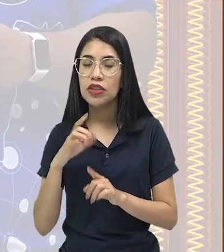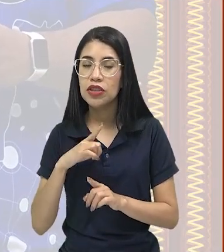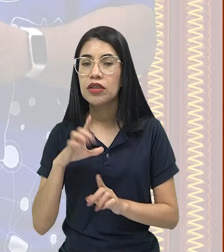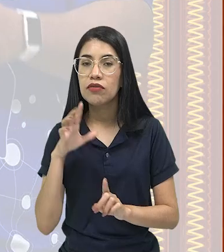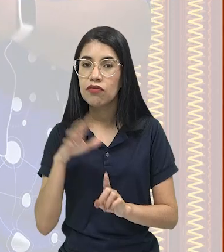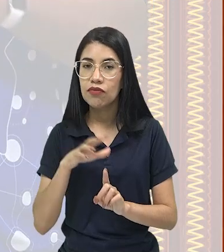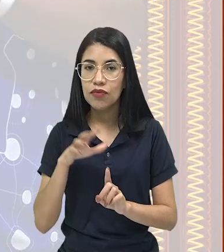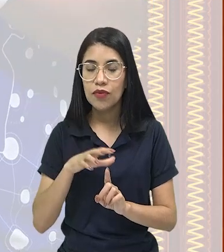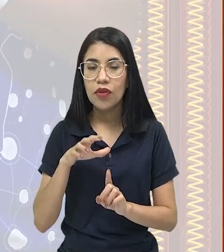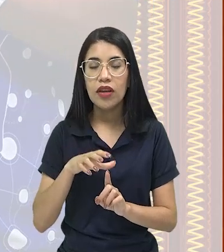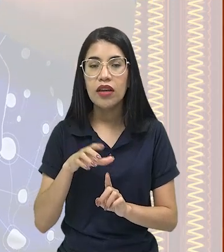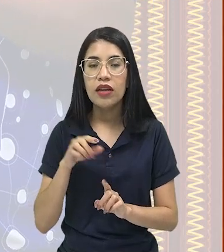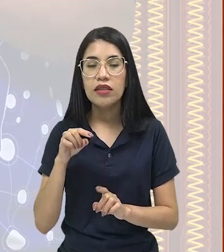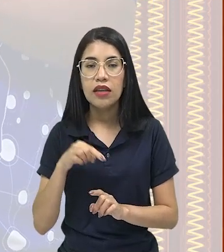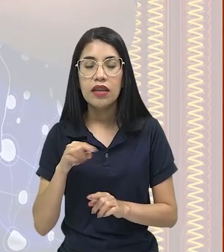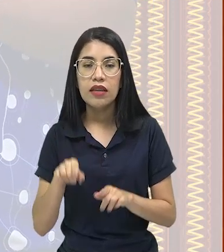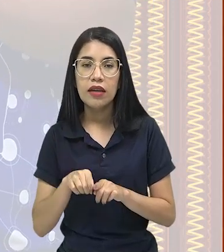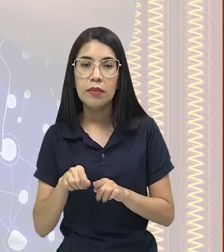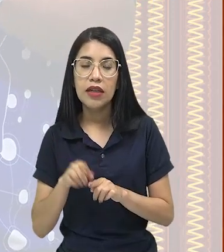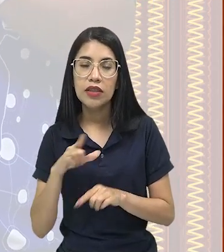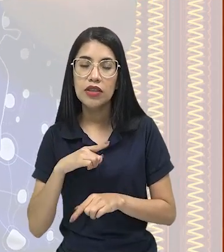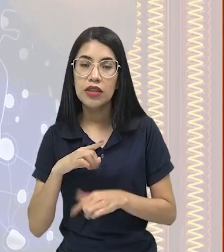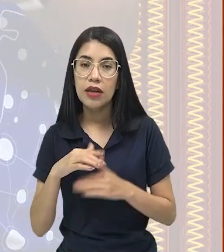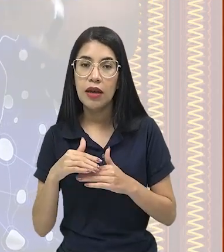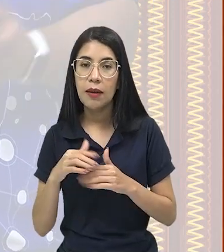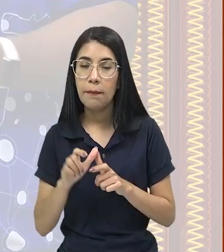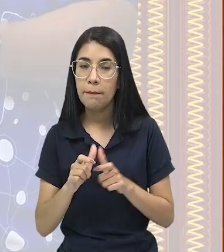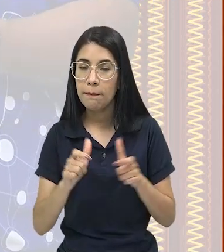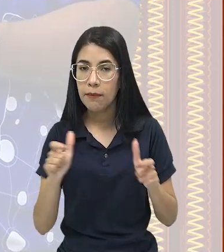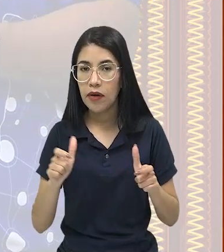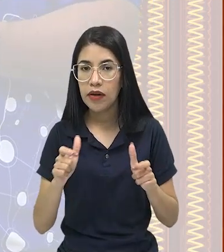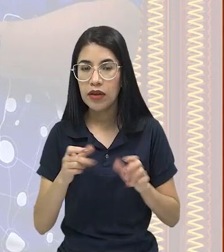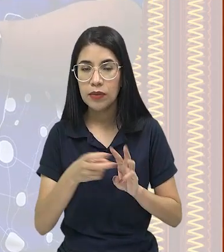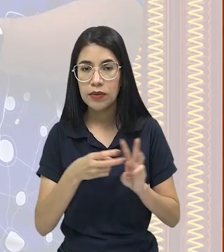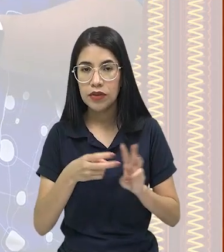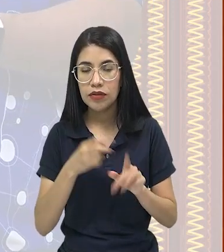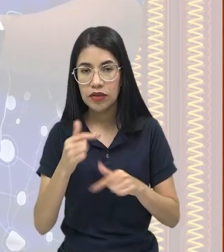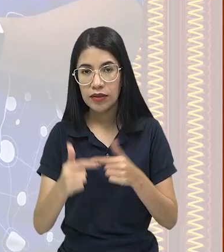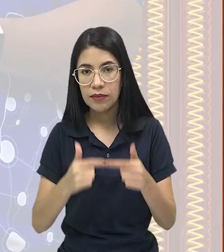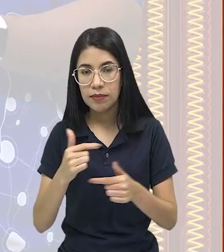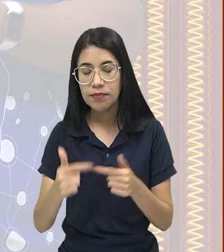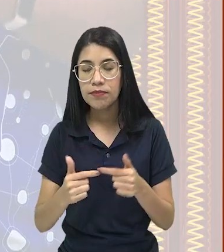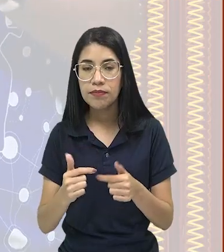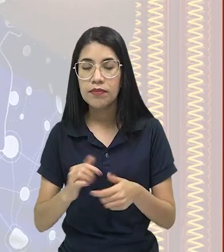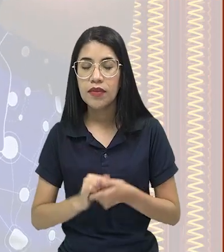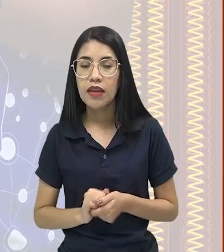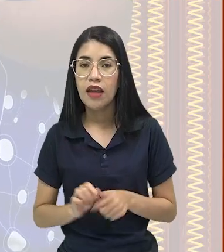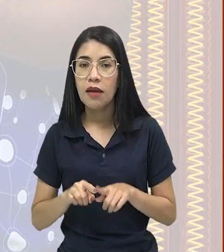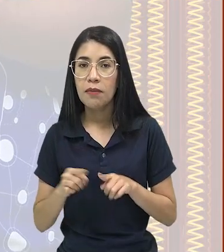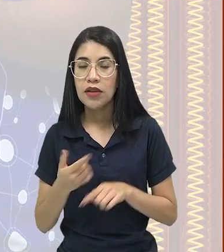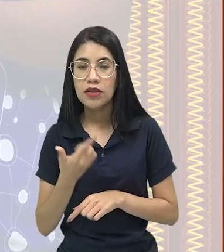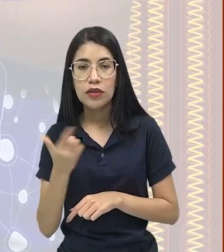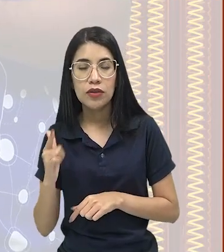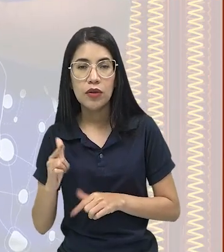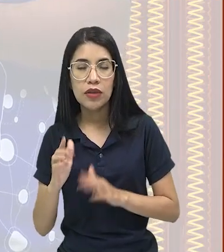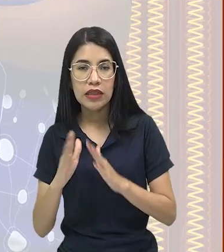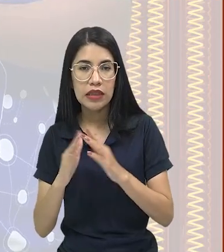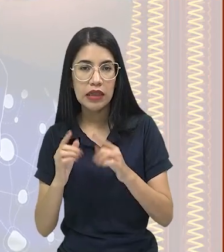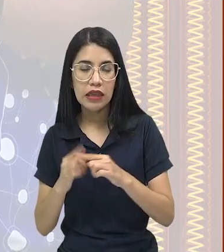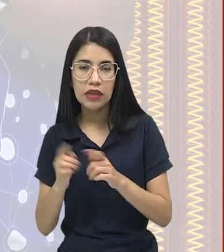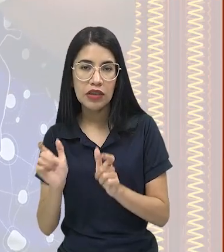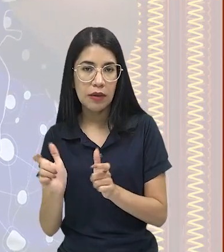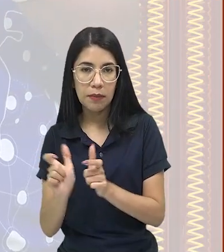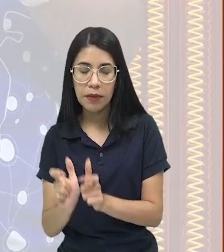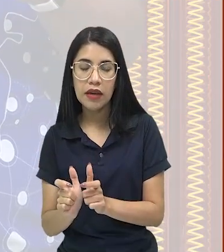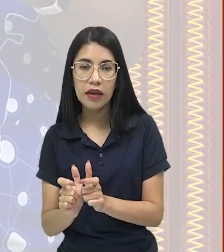força. Ela era a detentora de grande parte dessa mão de obra indígena. Agora, essas outras que eram menores, essas